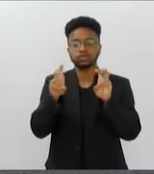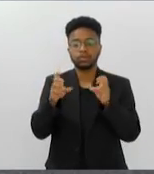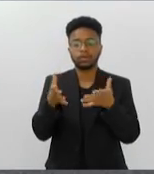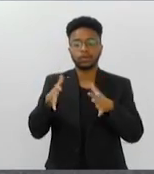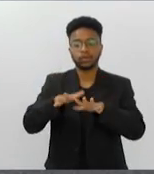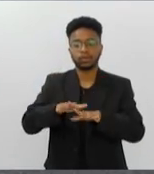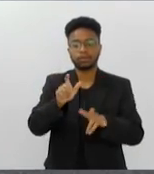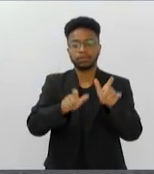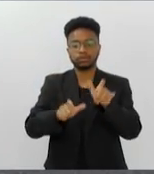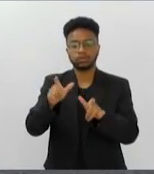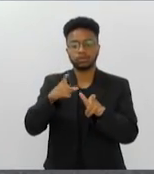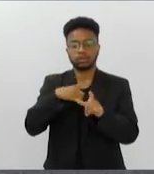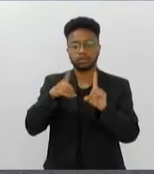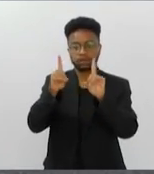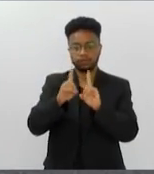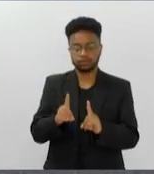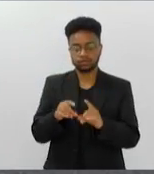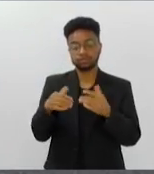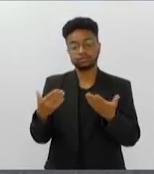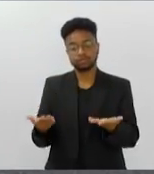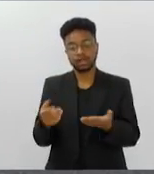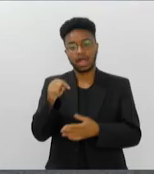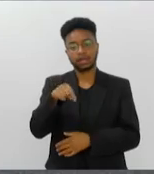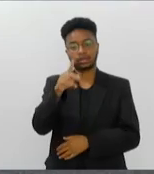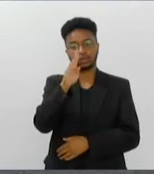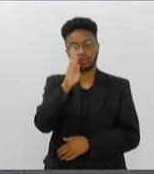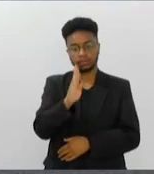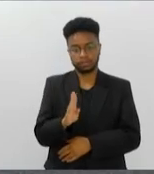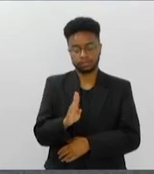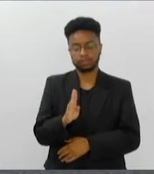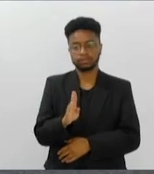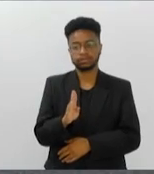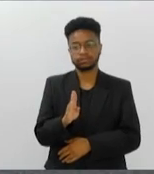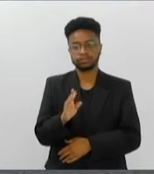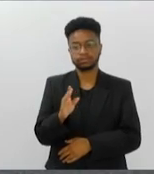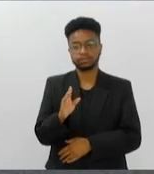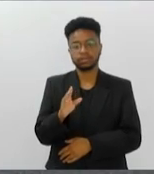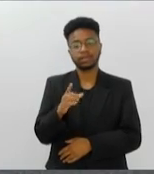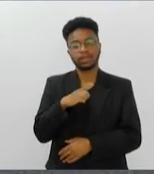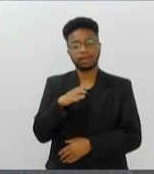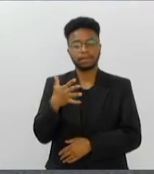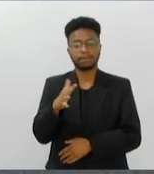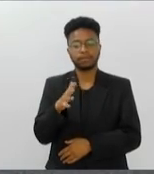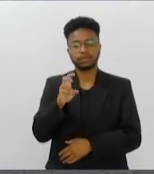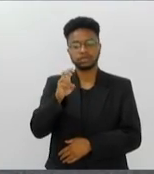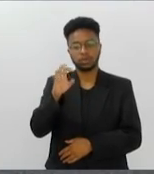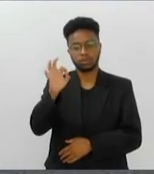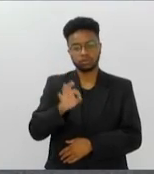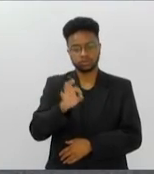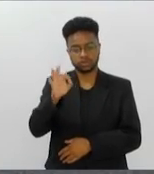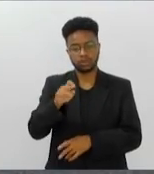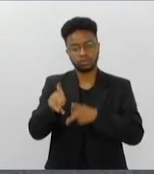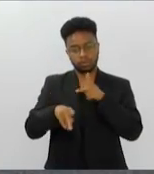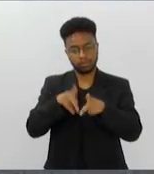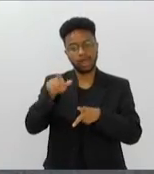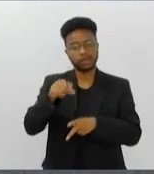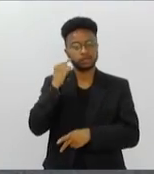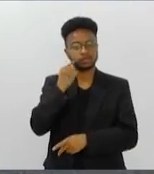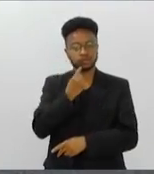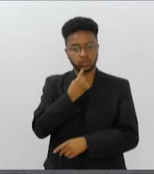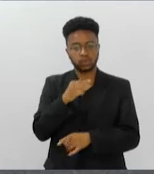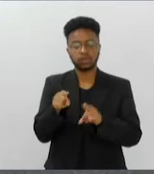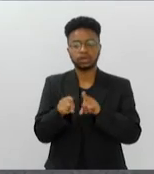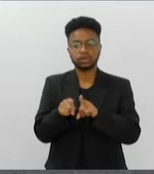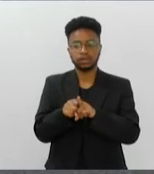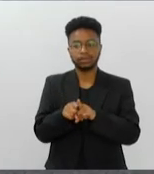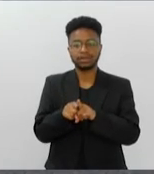com deficiências. Aqui no nosso país, deputada Élica, estima-se que 5% da população é surda e, sem